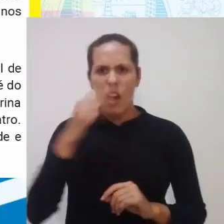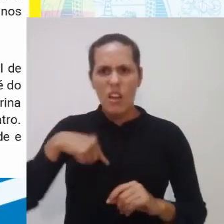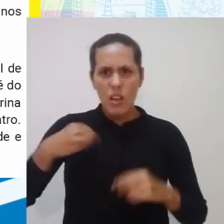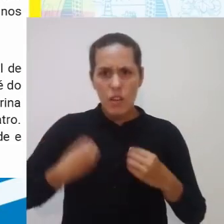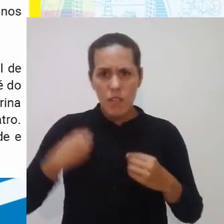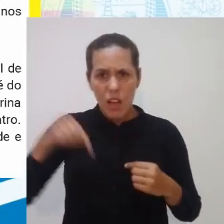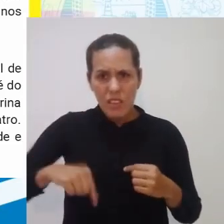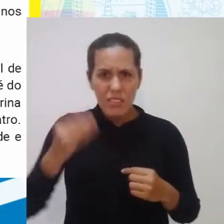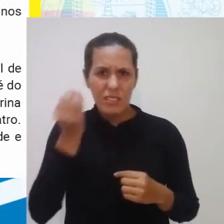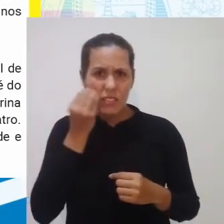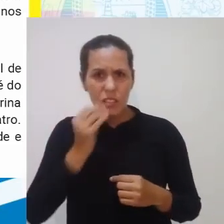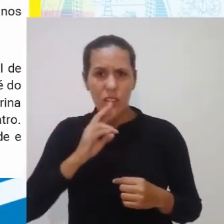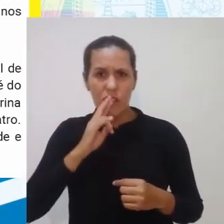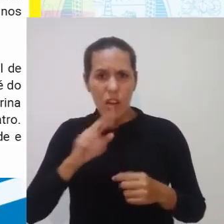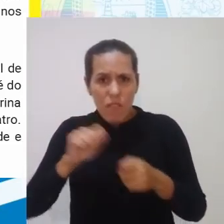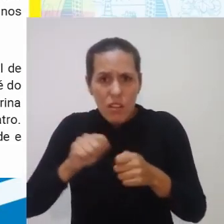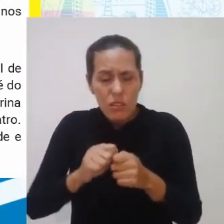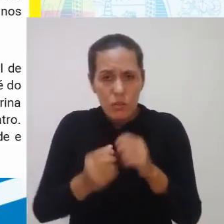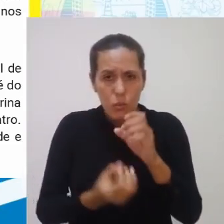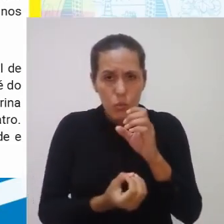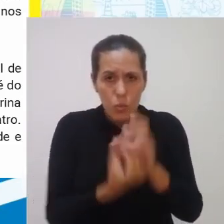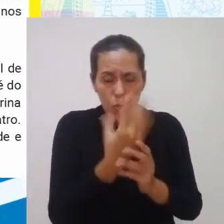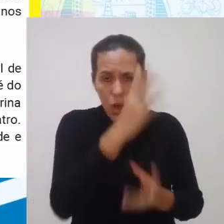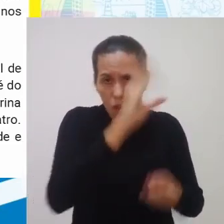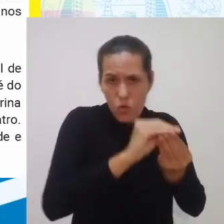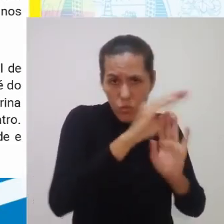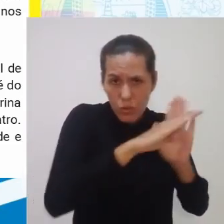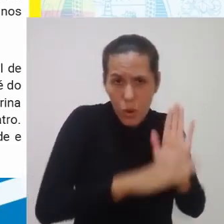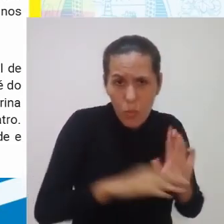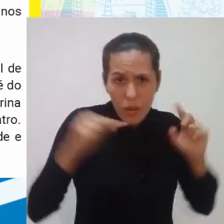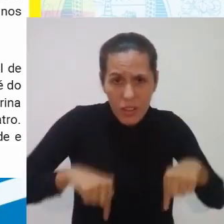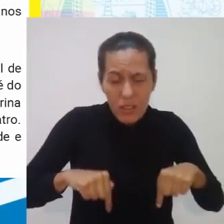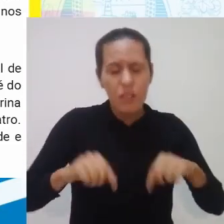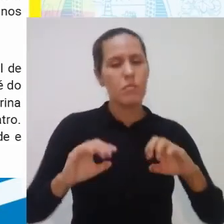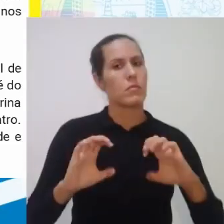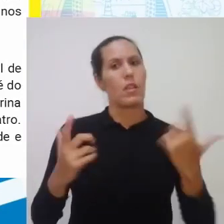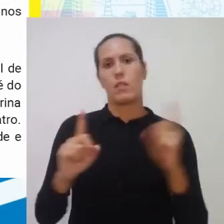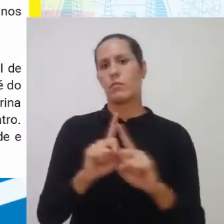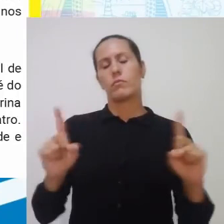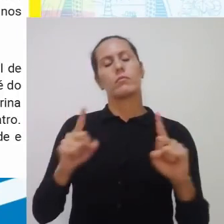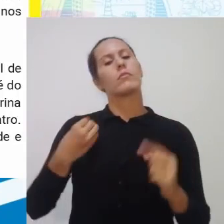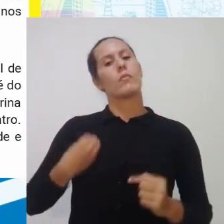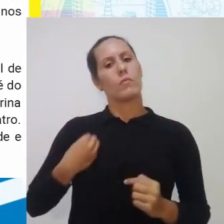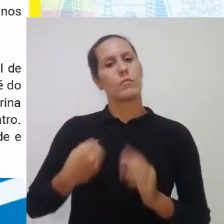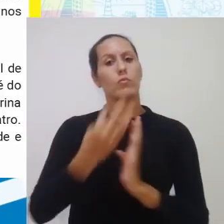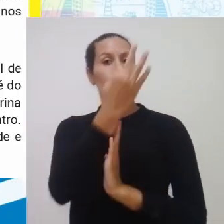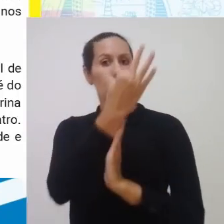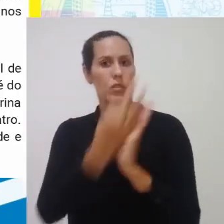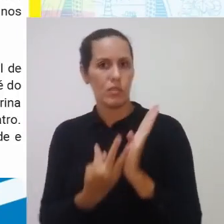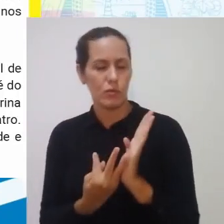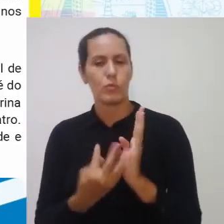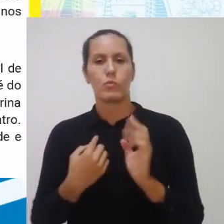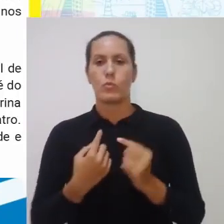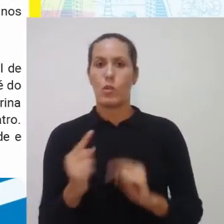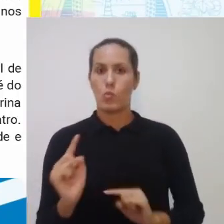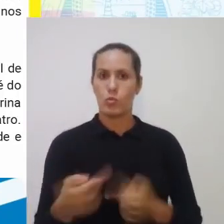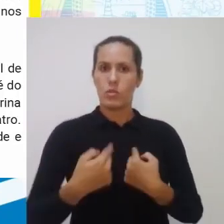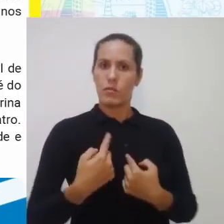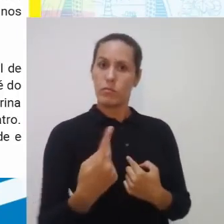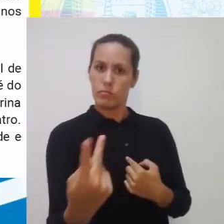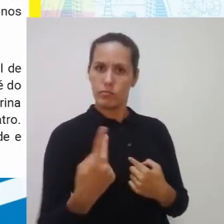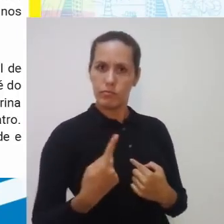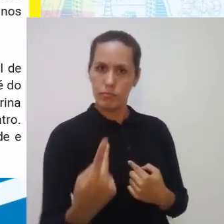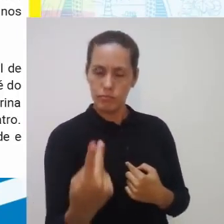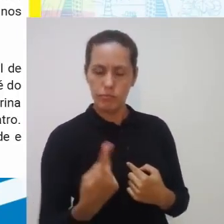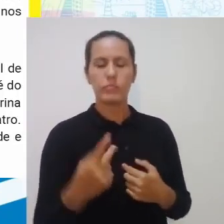Você acha mesmo que ia ficar sem tentar fazer um resumo de tópicos aqui? Claro que não. Eu trouxe para vocês um texto e esse é um